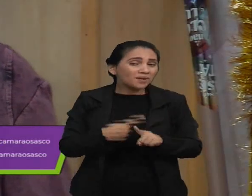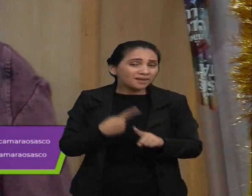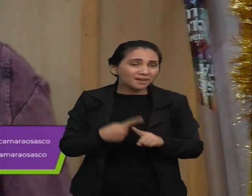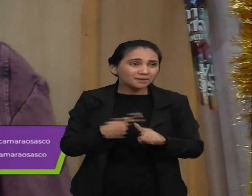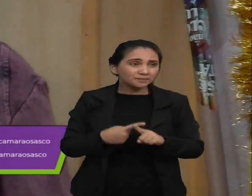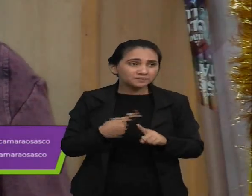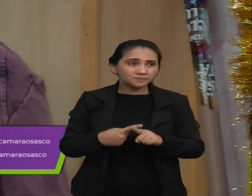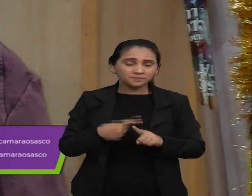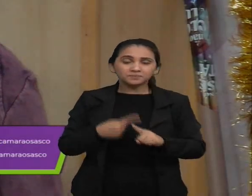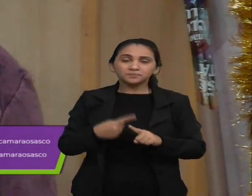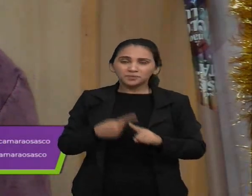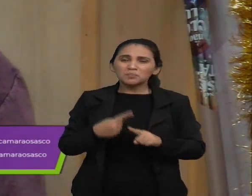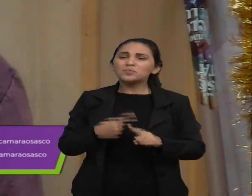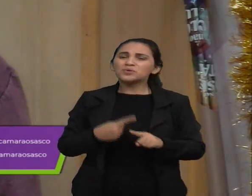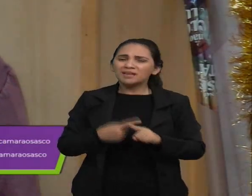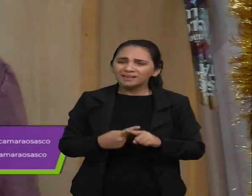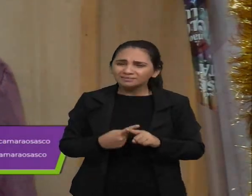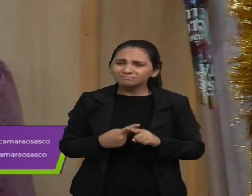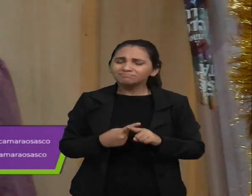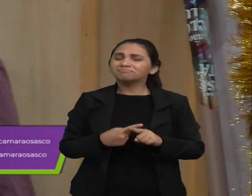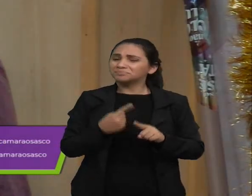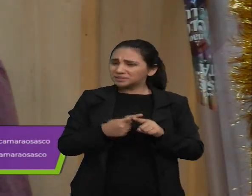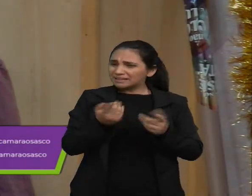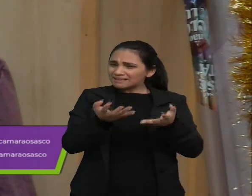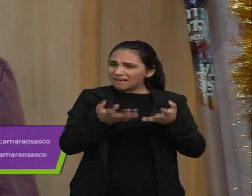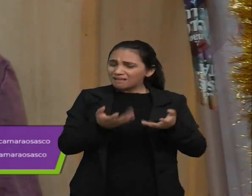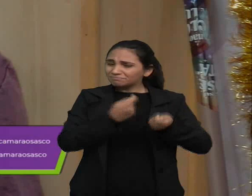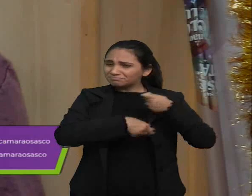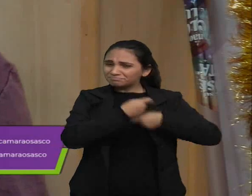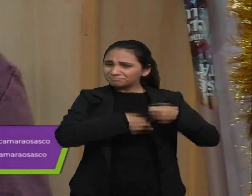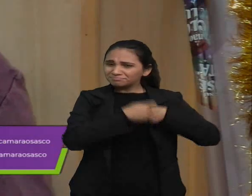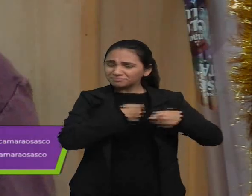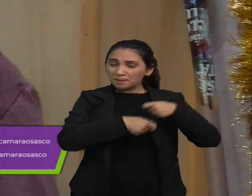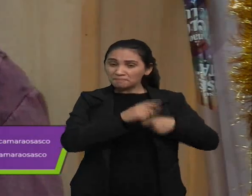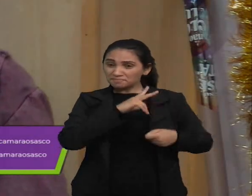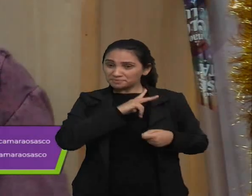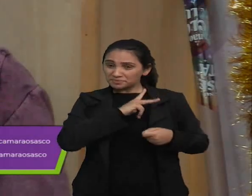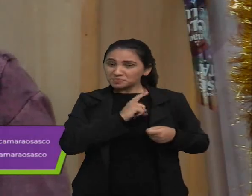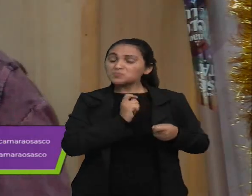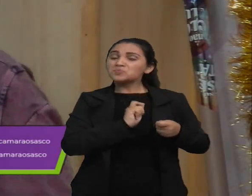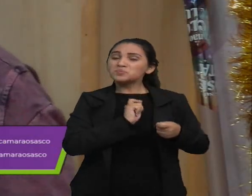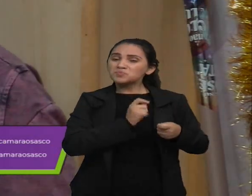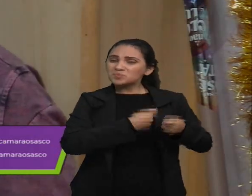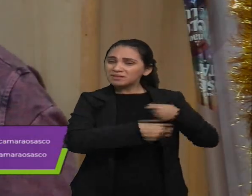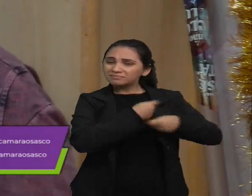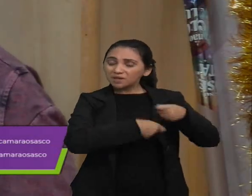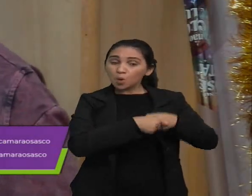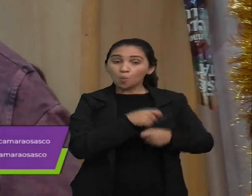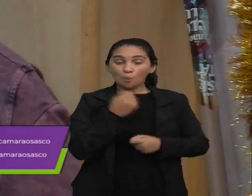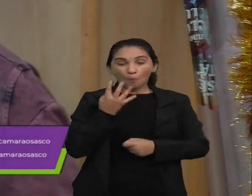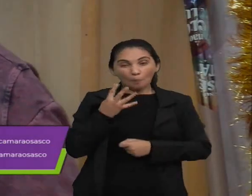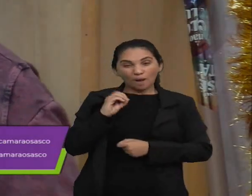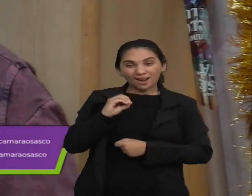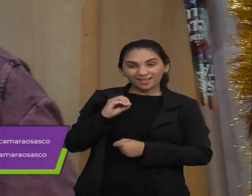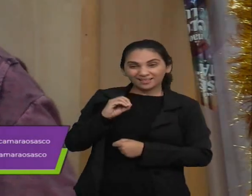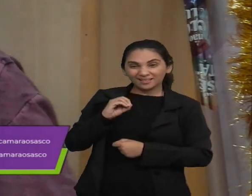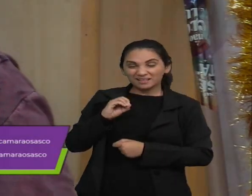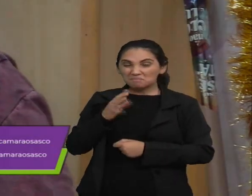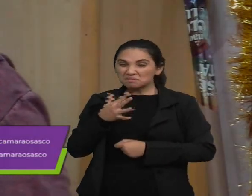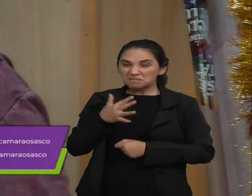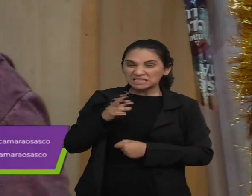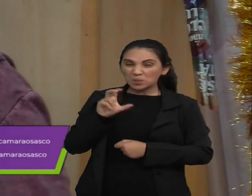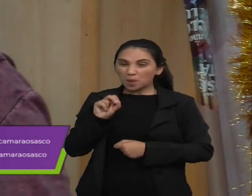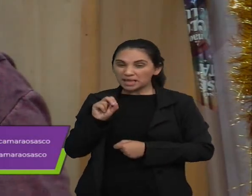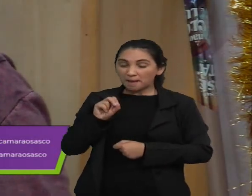Ele quer privatizar a Sabesp porque ele vai usar, provavelmente, os 40, 50 bilhões